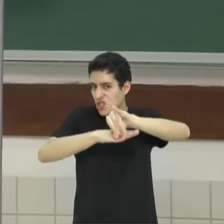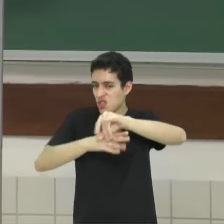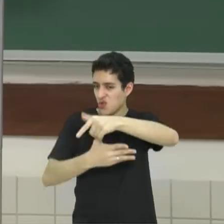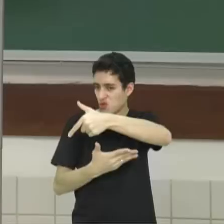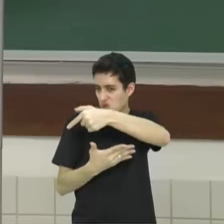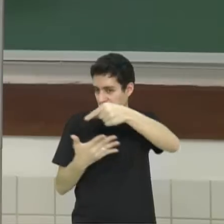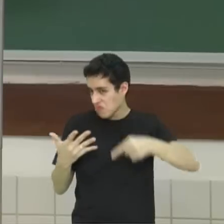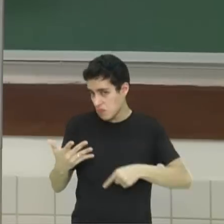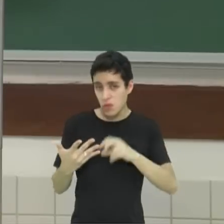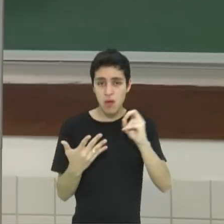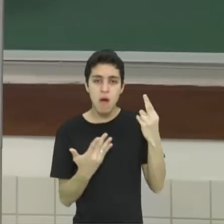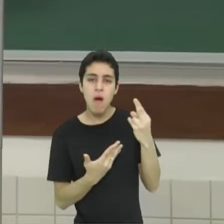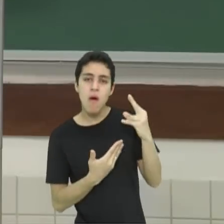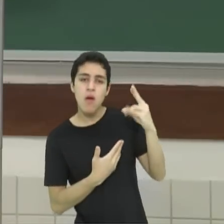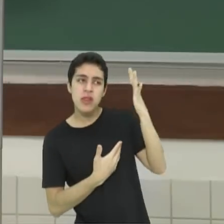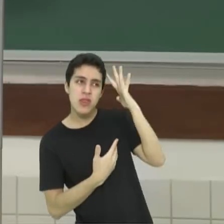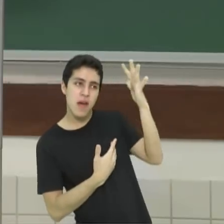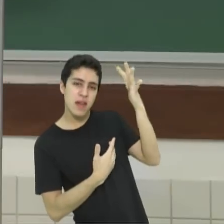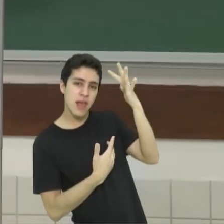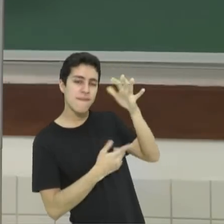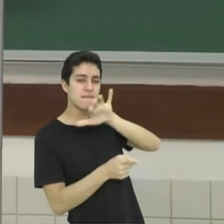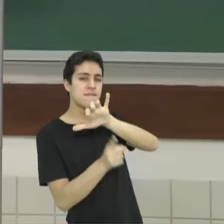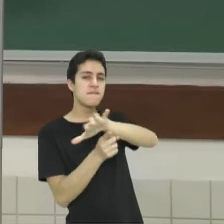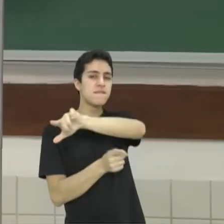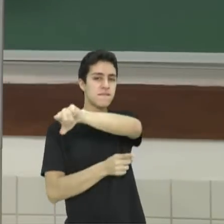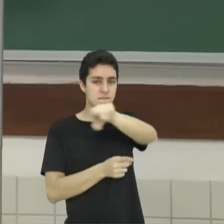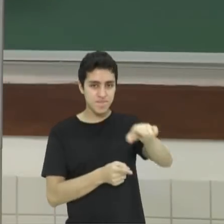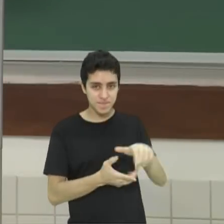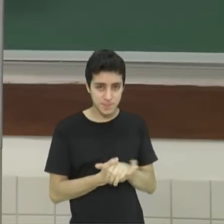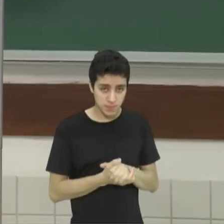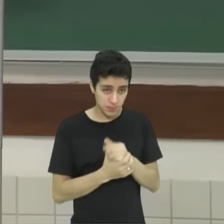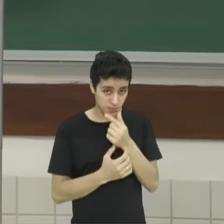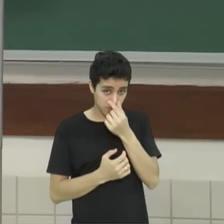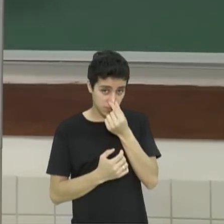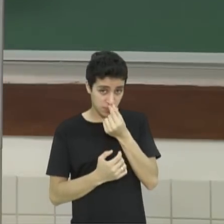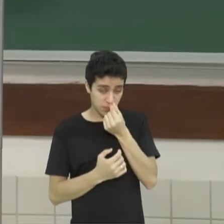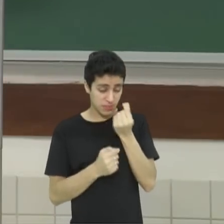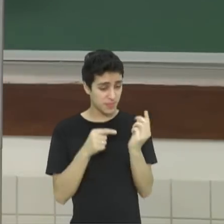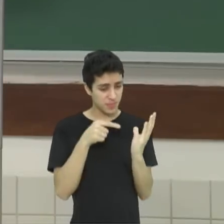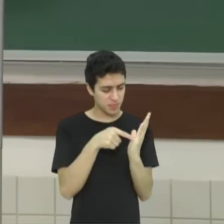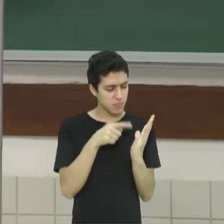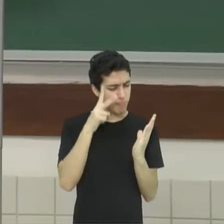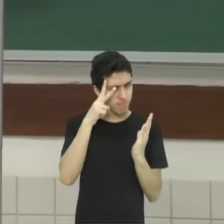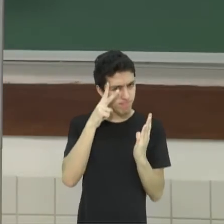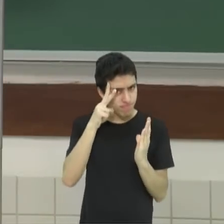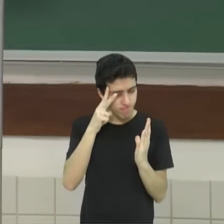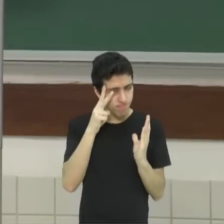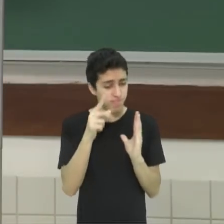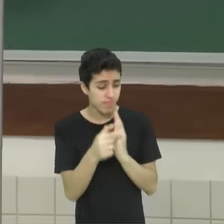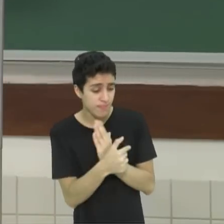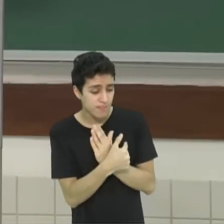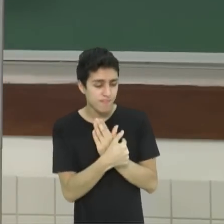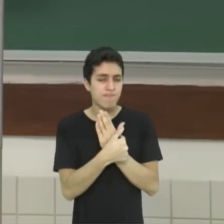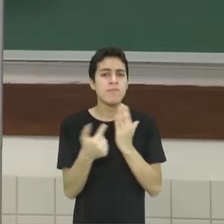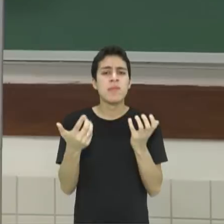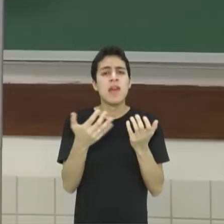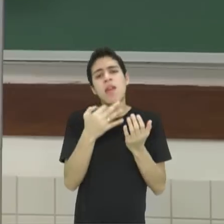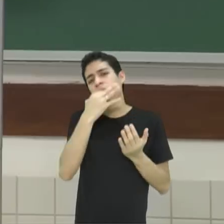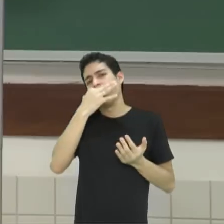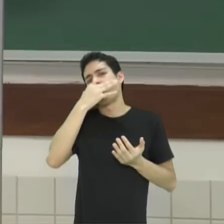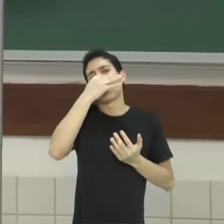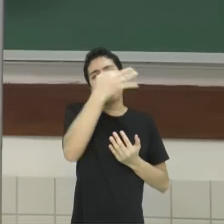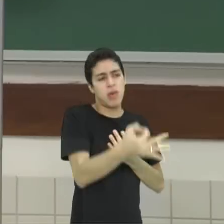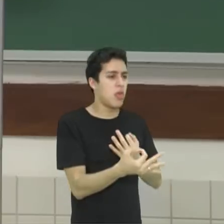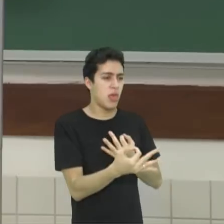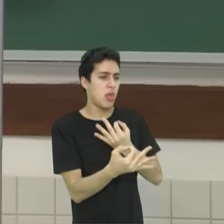querem vender alguma coisa. No caso desta crônica, o autor quer justamente criticar essa